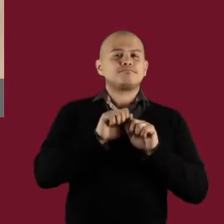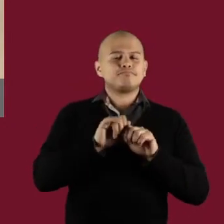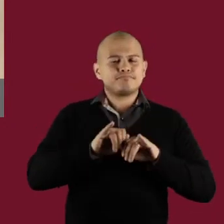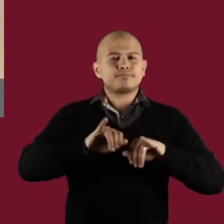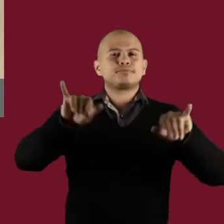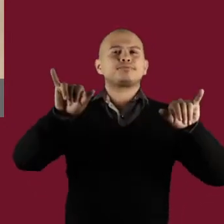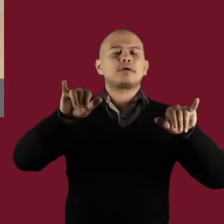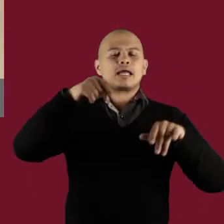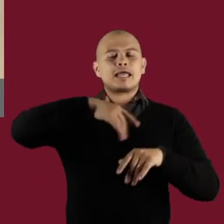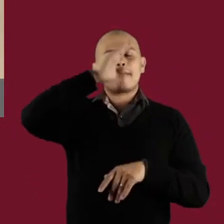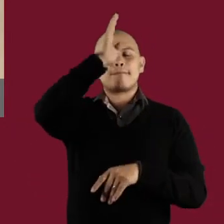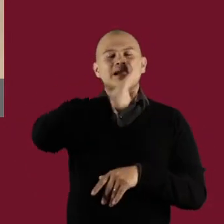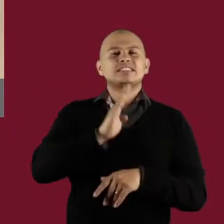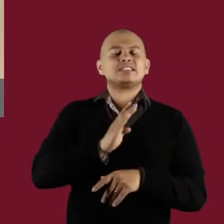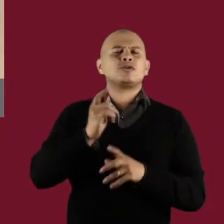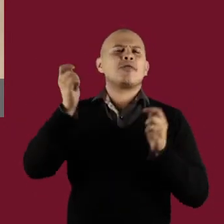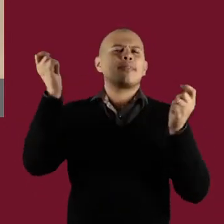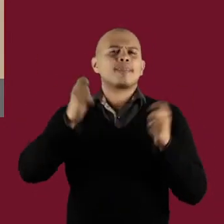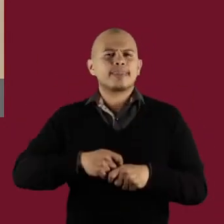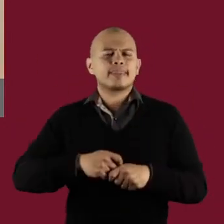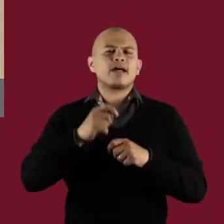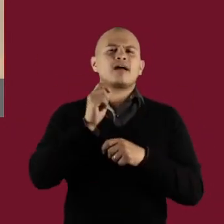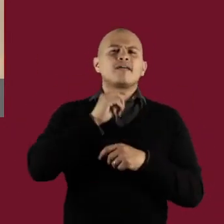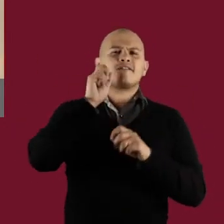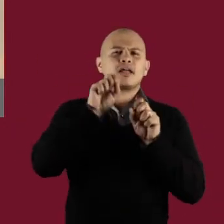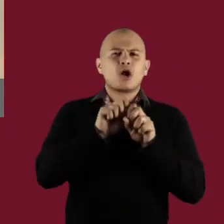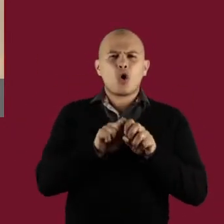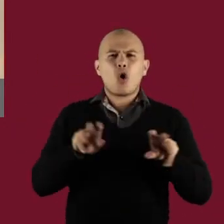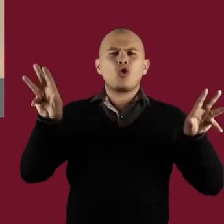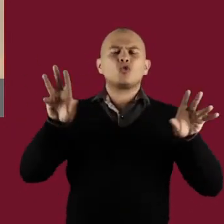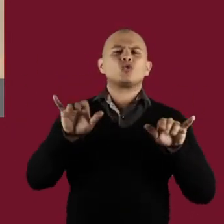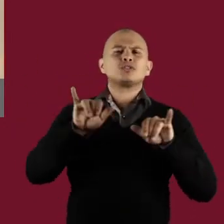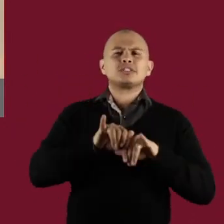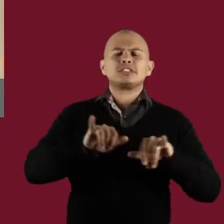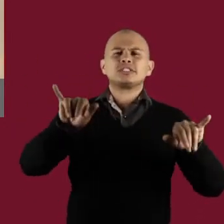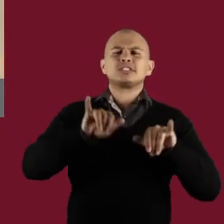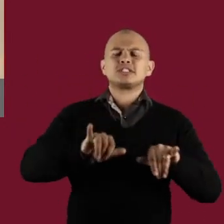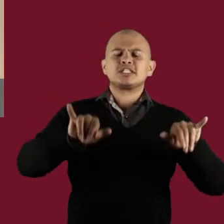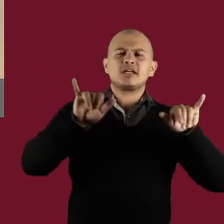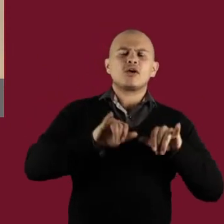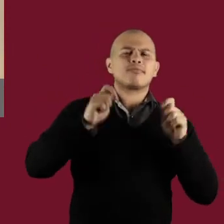eles podem ouvir a ONU News, quais são os caminhos todos onde vocês